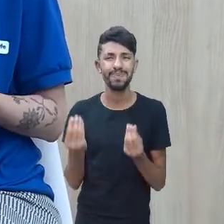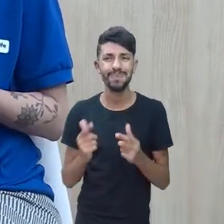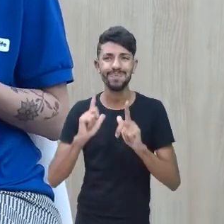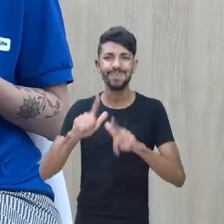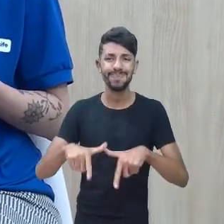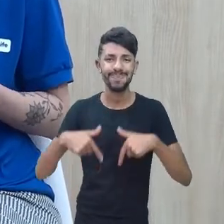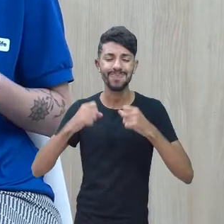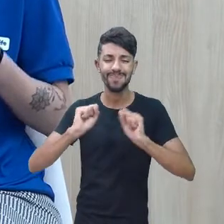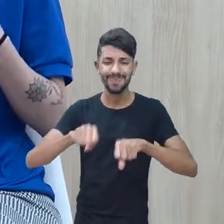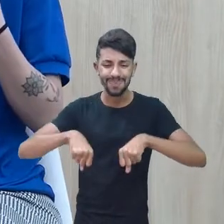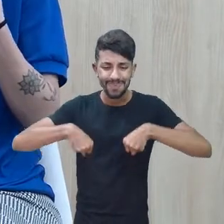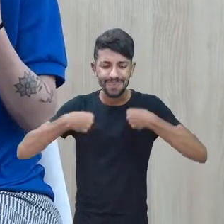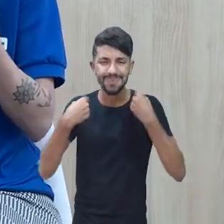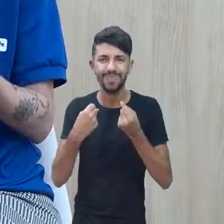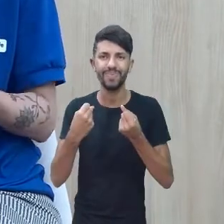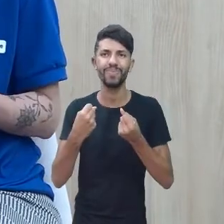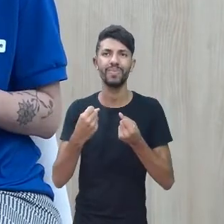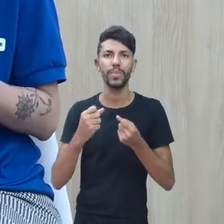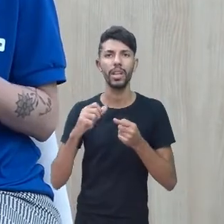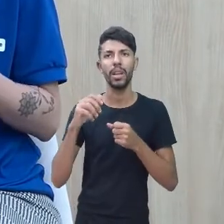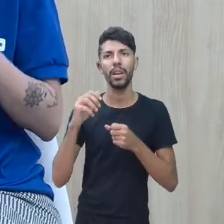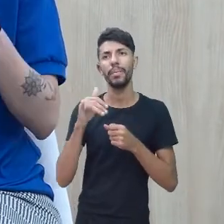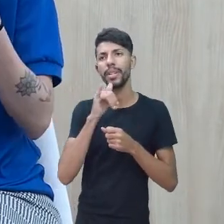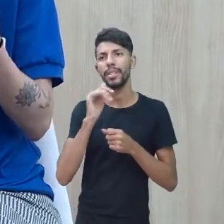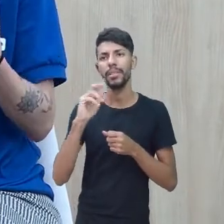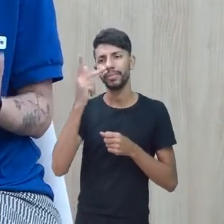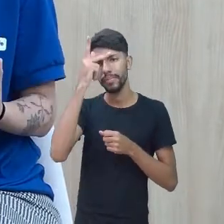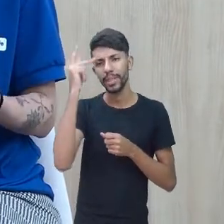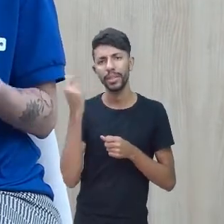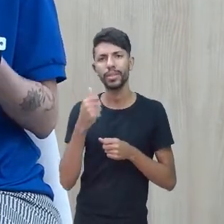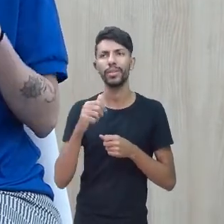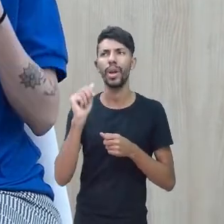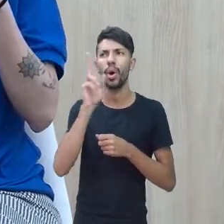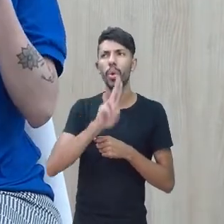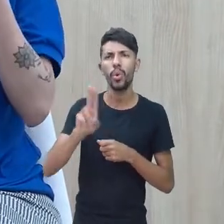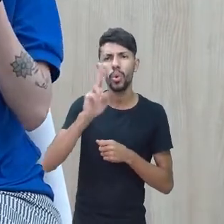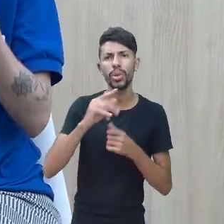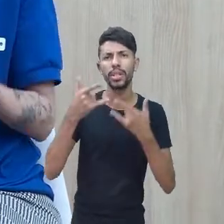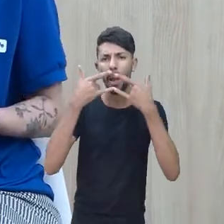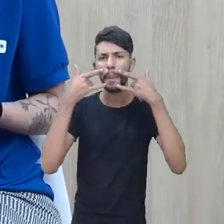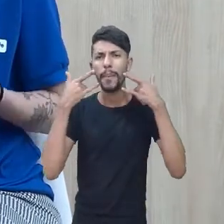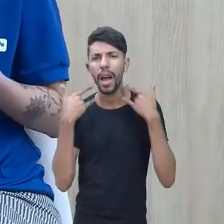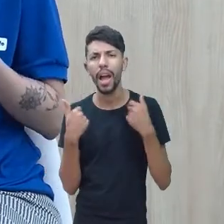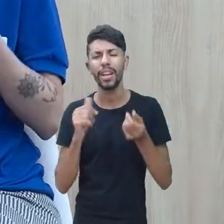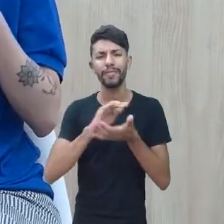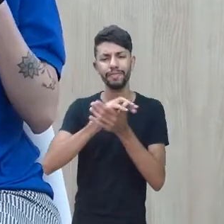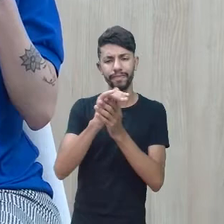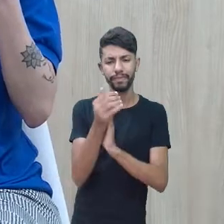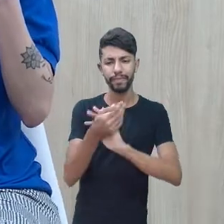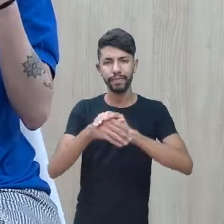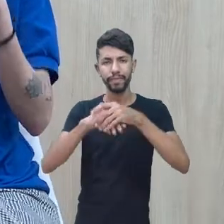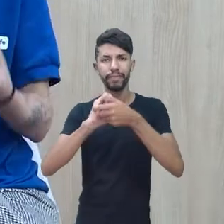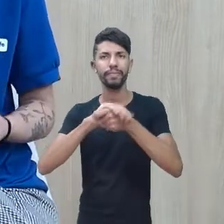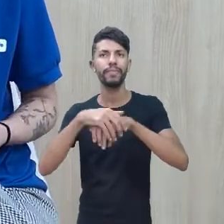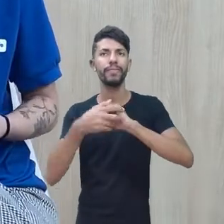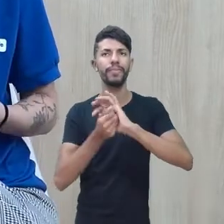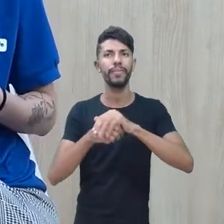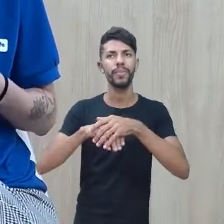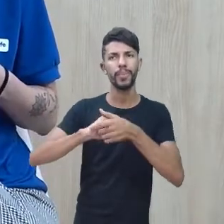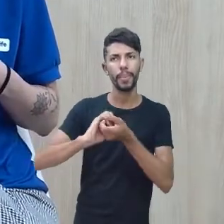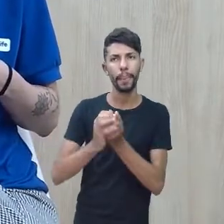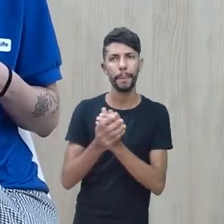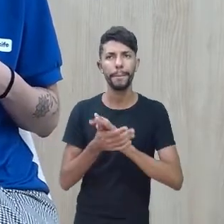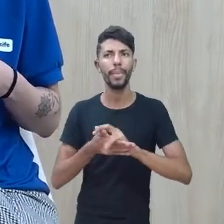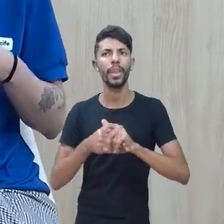para a gente chegar, né, que as pessoas ainda usem máscara, lavem as mãos, né,